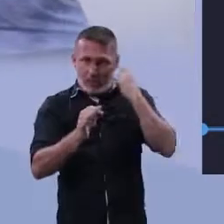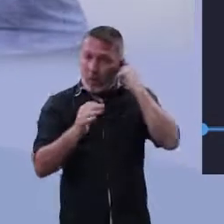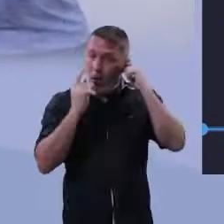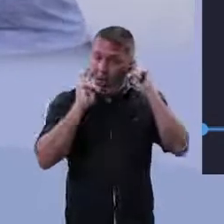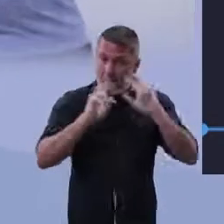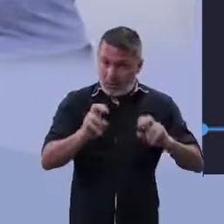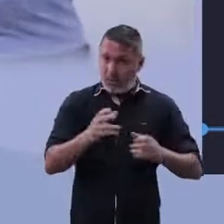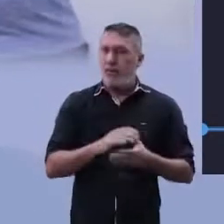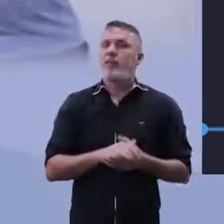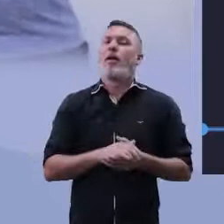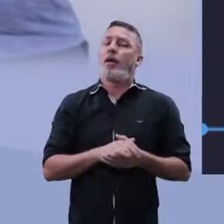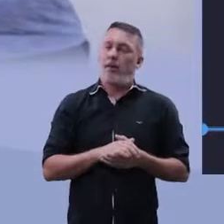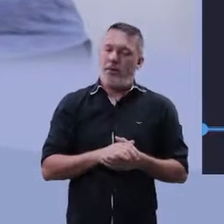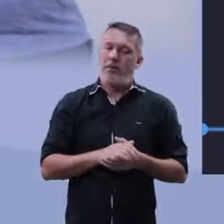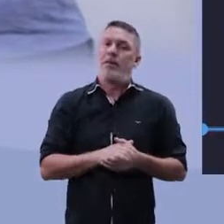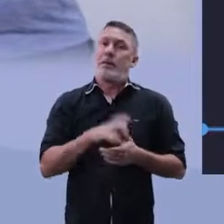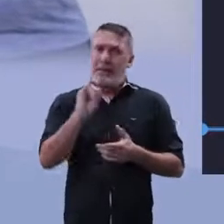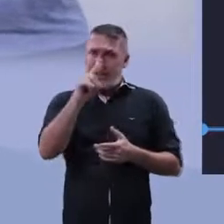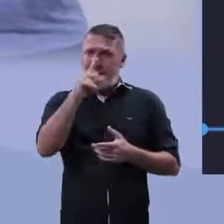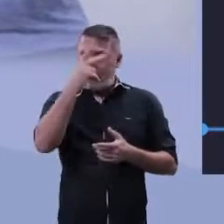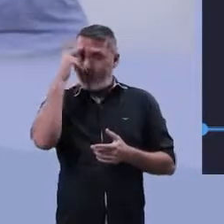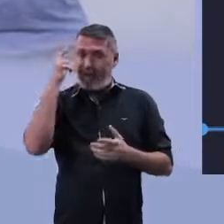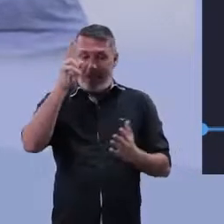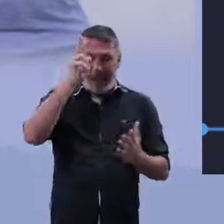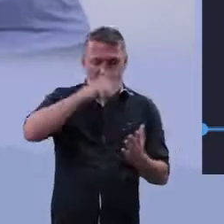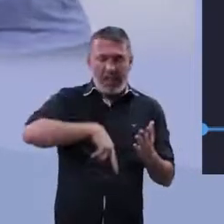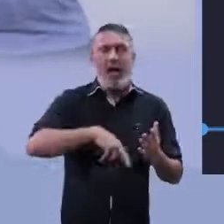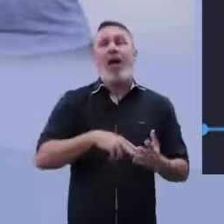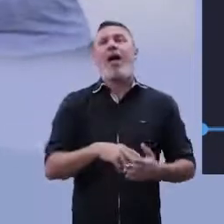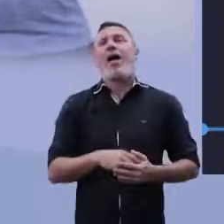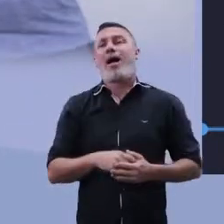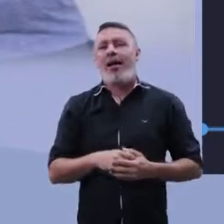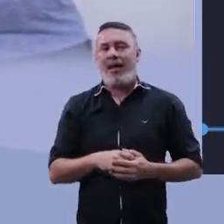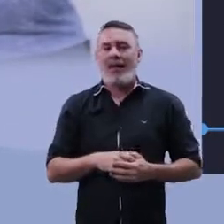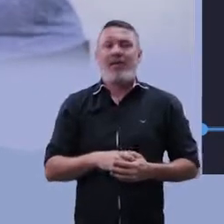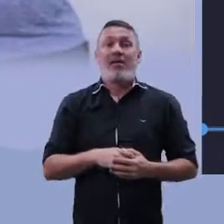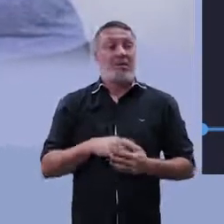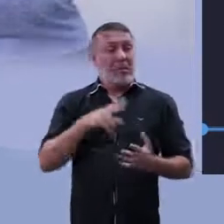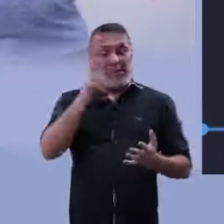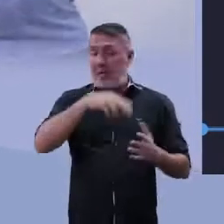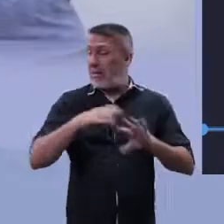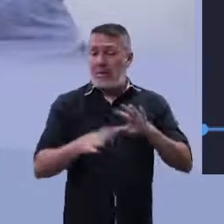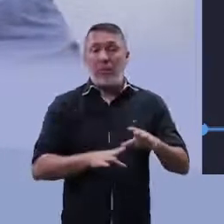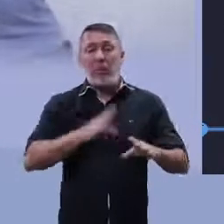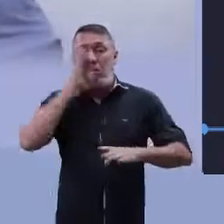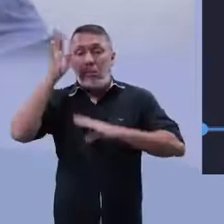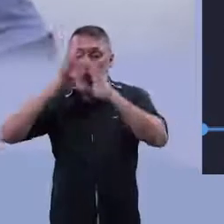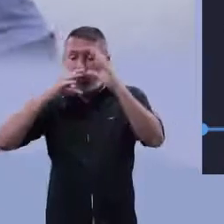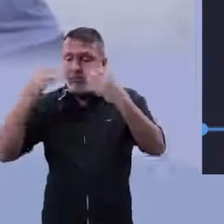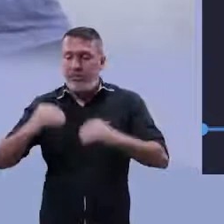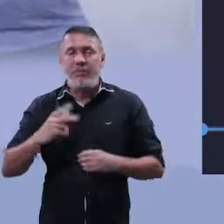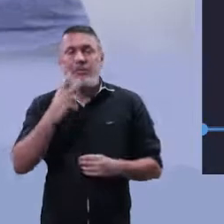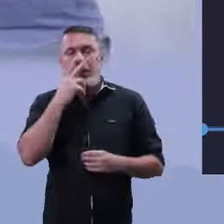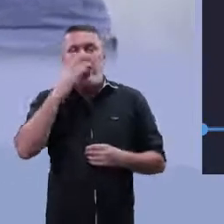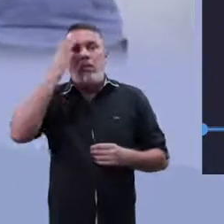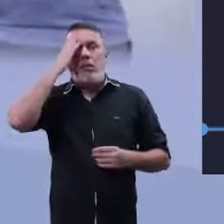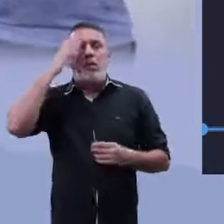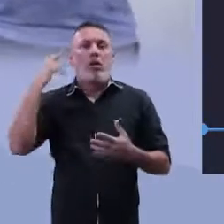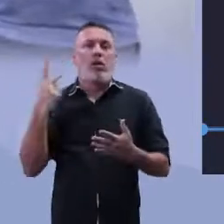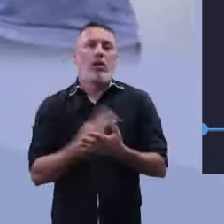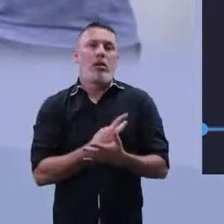Então, eu já poderia quebrar, né, aquele raciocínio que o aluno teve. Infelizmente, foi uma